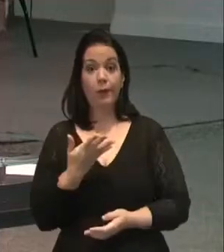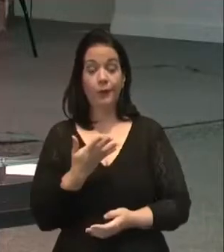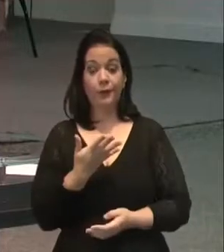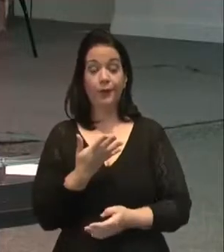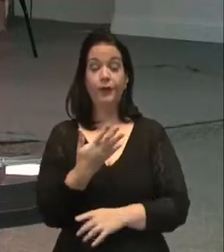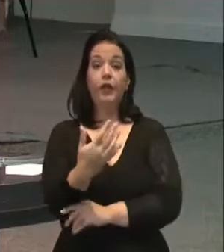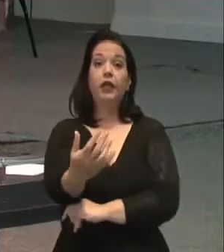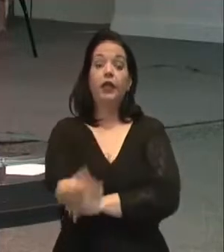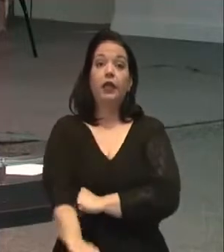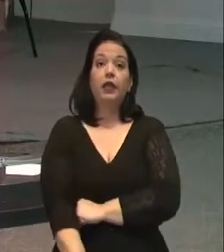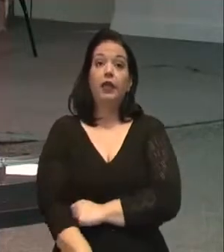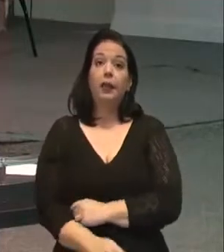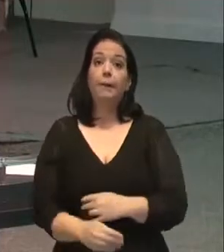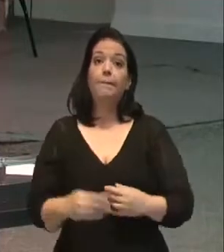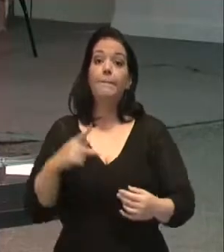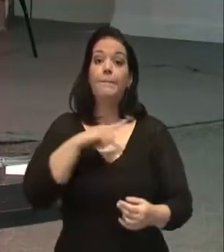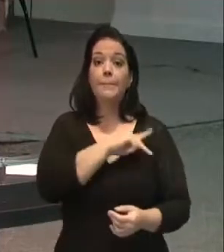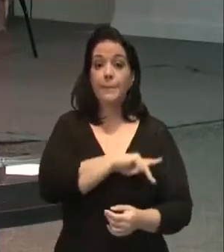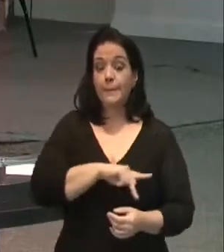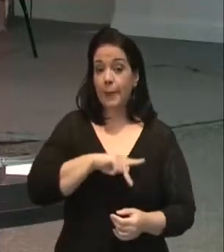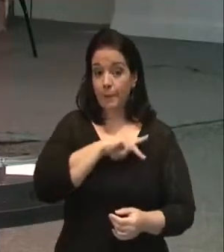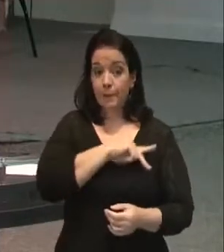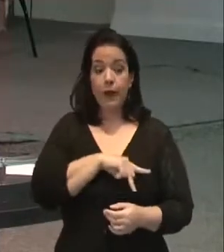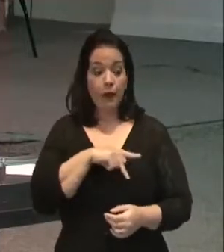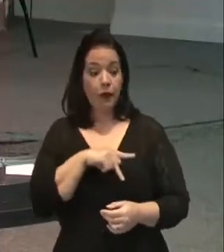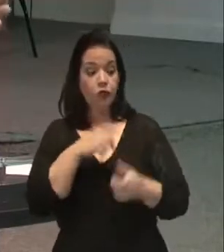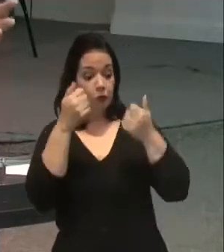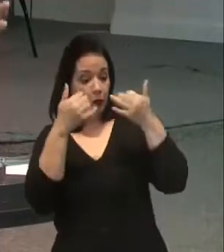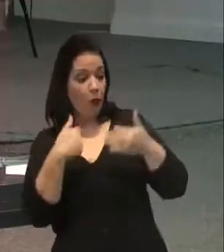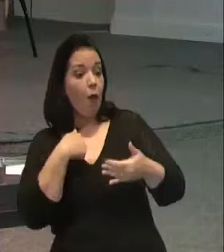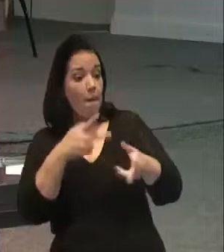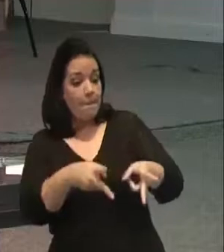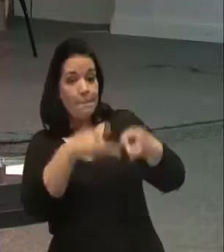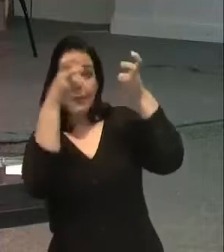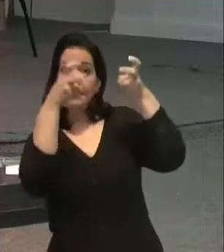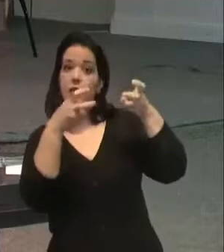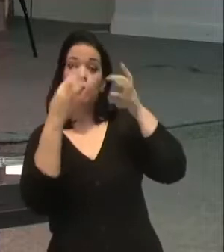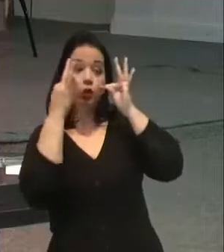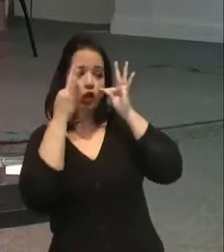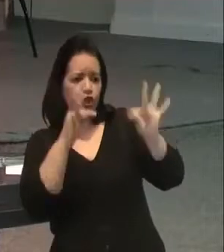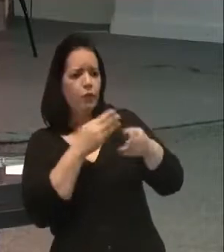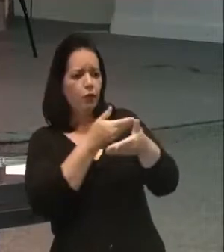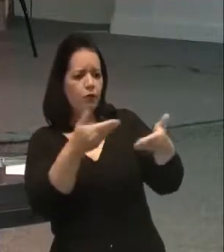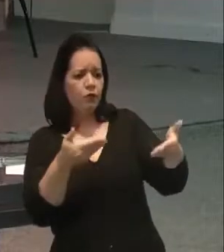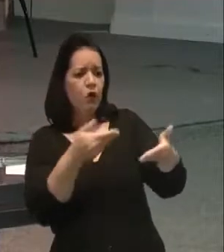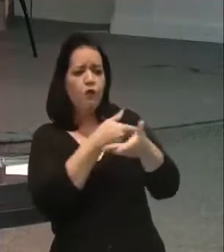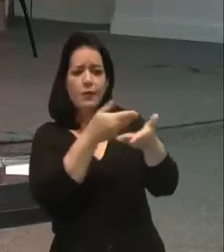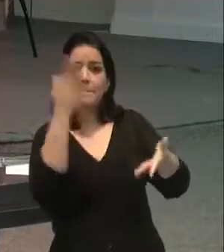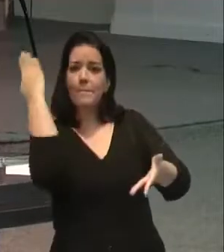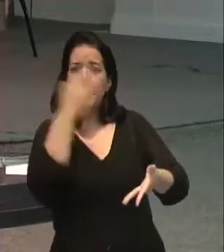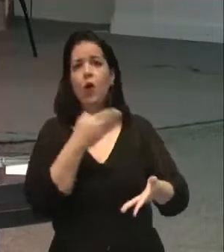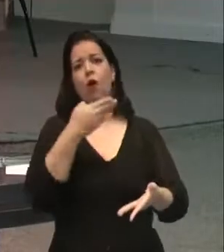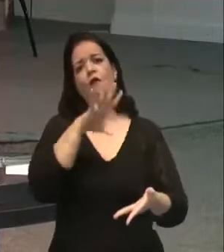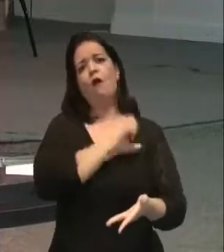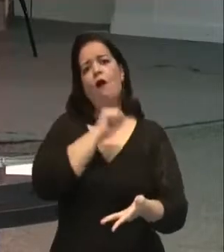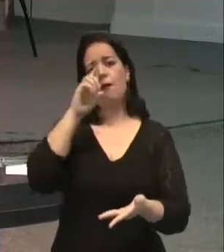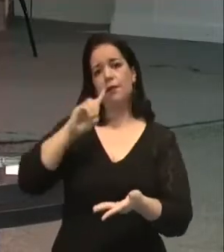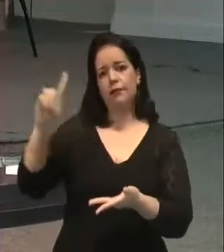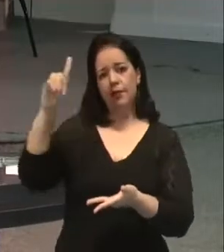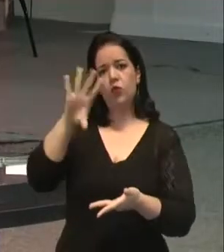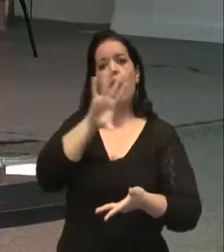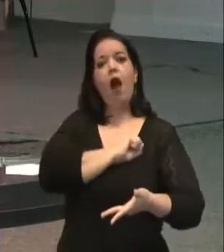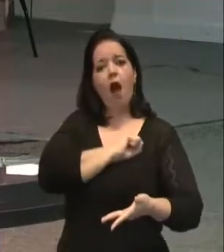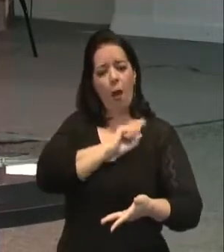notório, era percebido pelo testemunho da igreja, era percebido porque essa igreja plantou